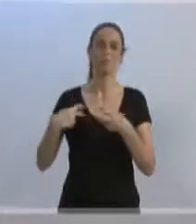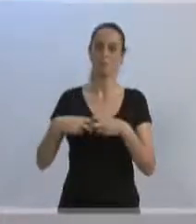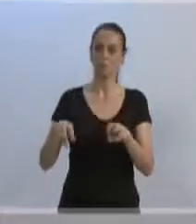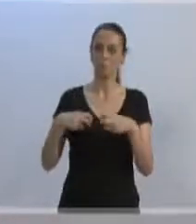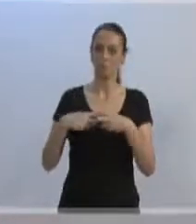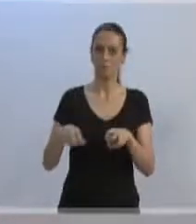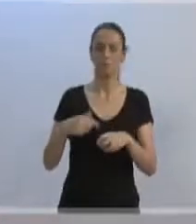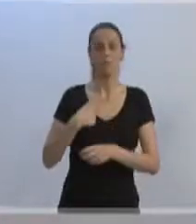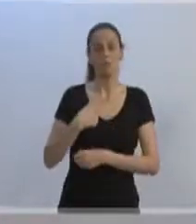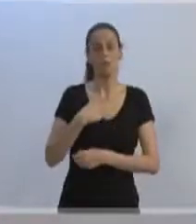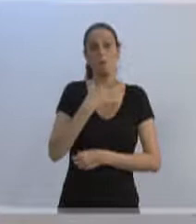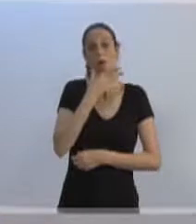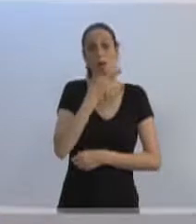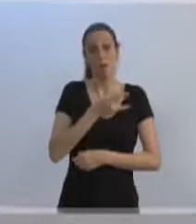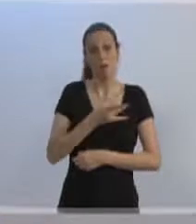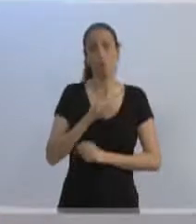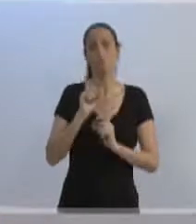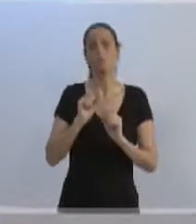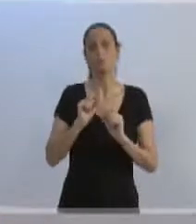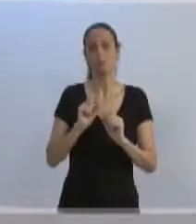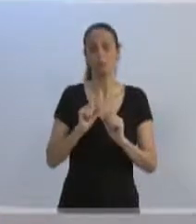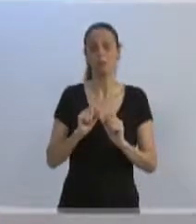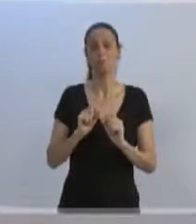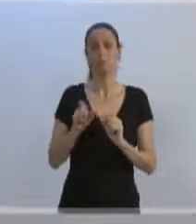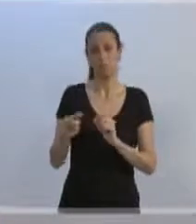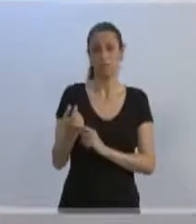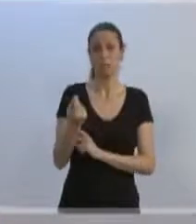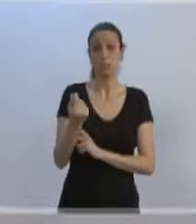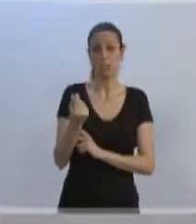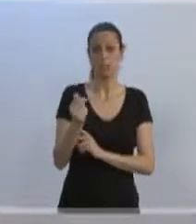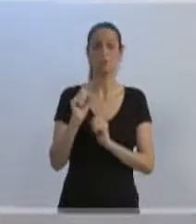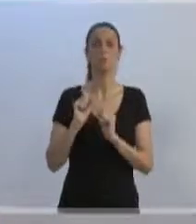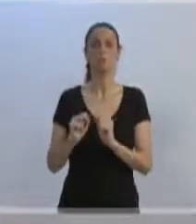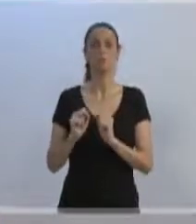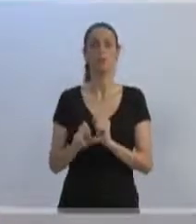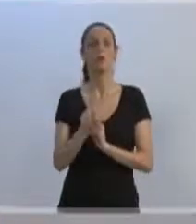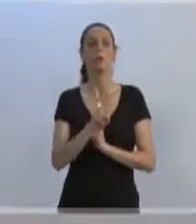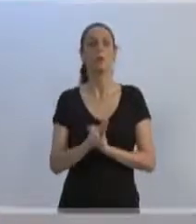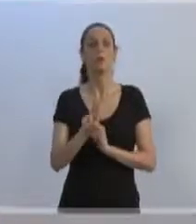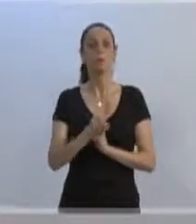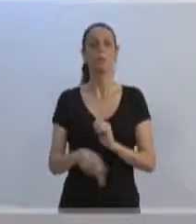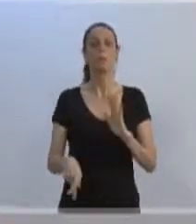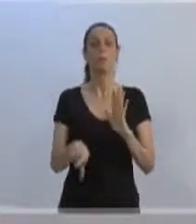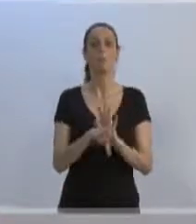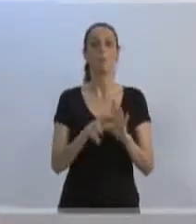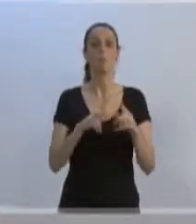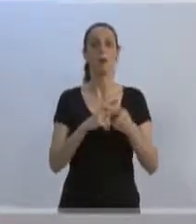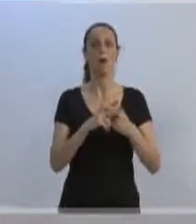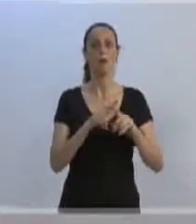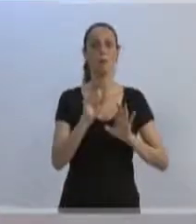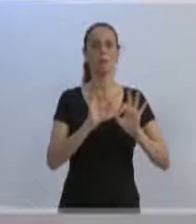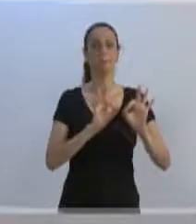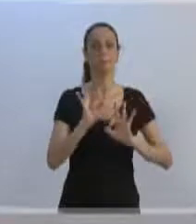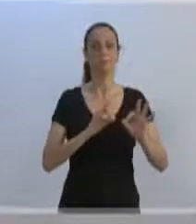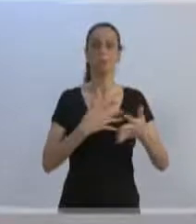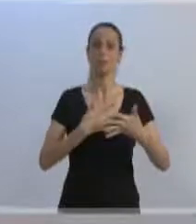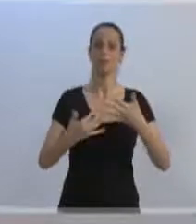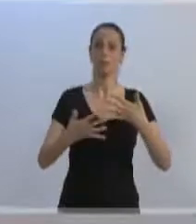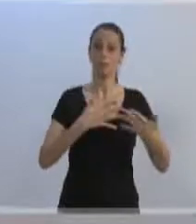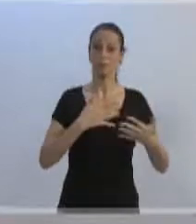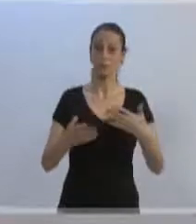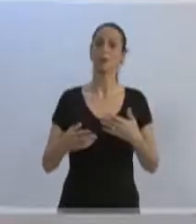eu particularmente defendo que esse recurso seja utilizado para reforma dos nossos terminais urbanos